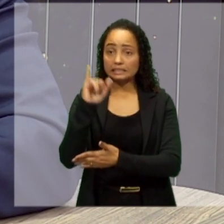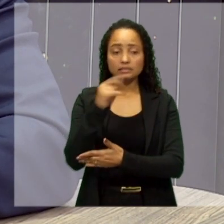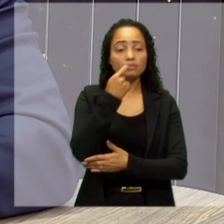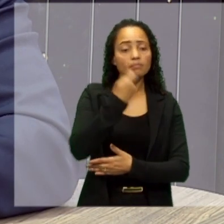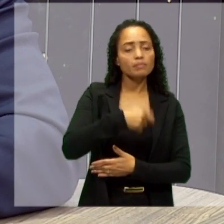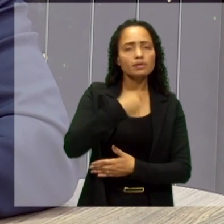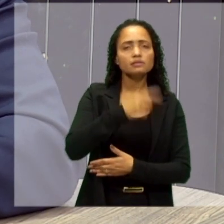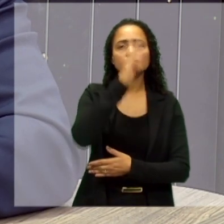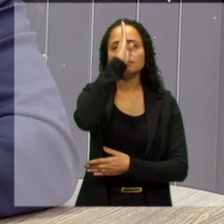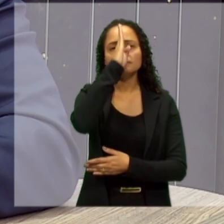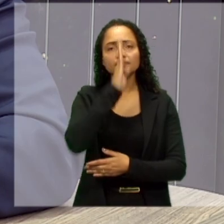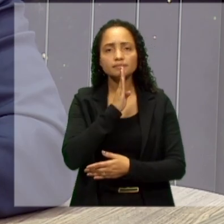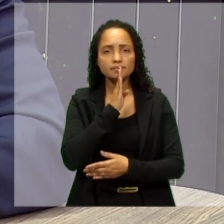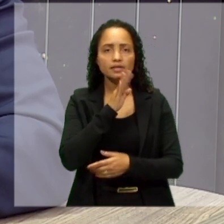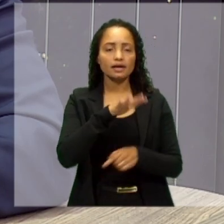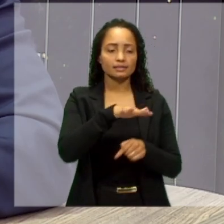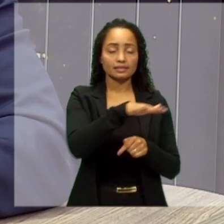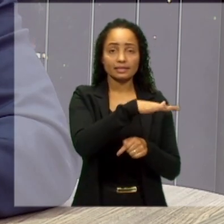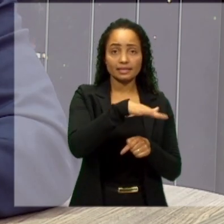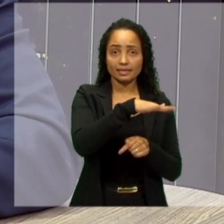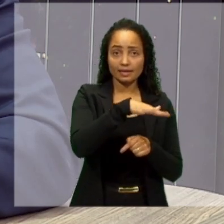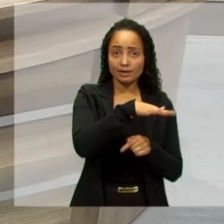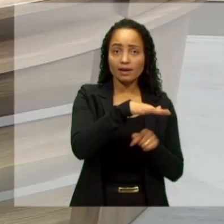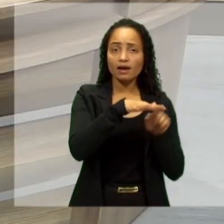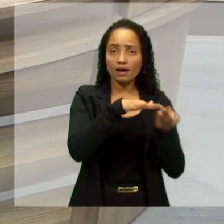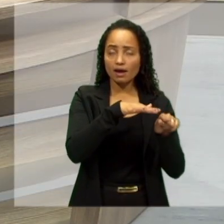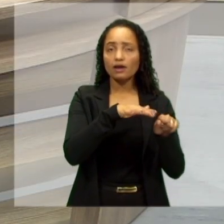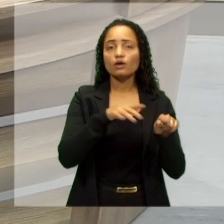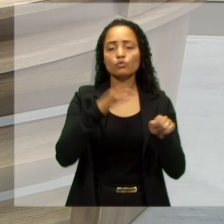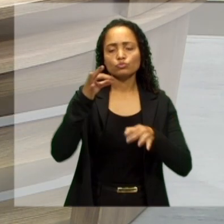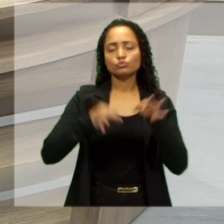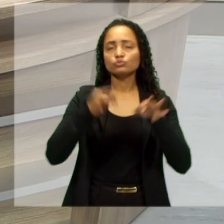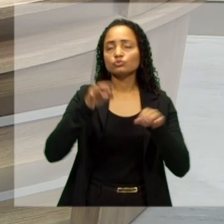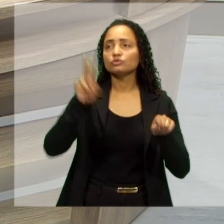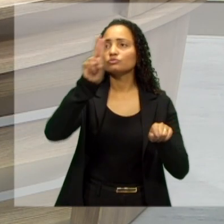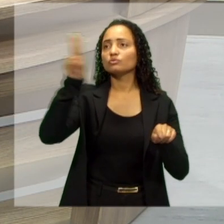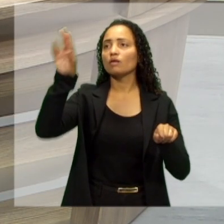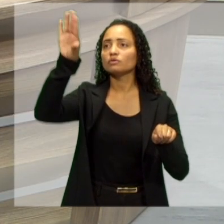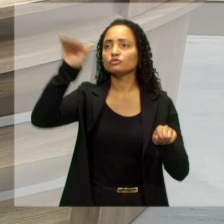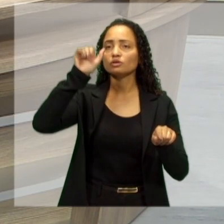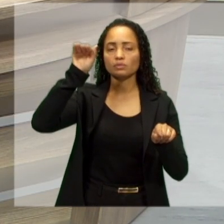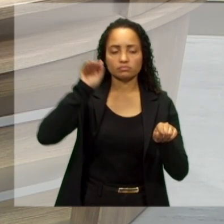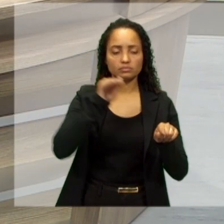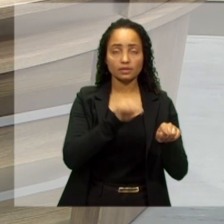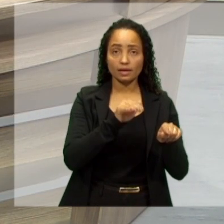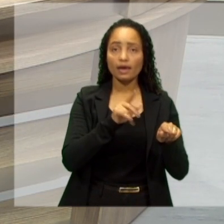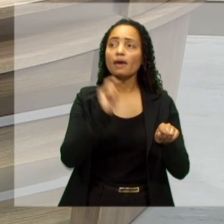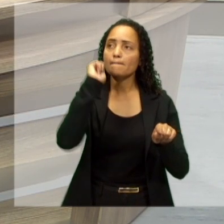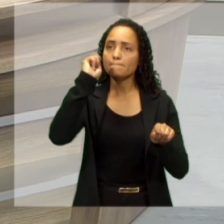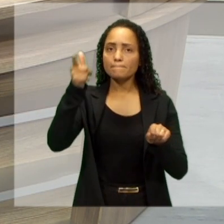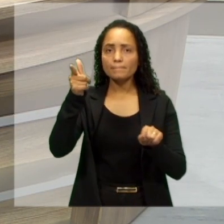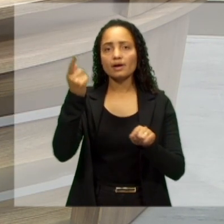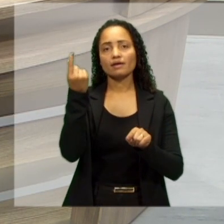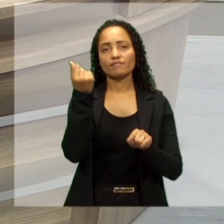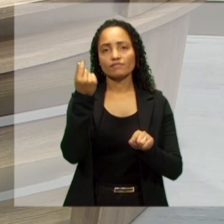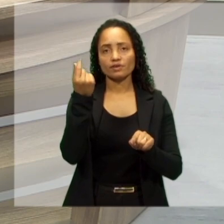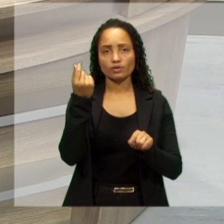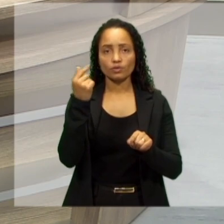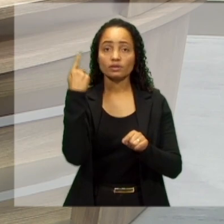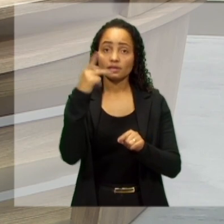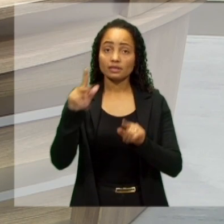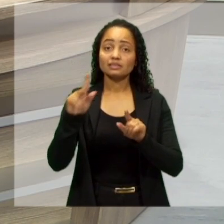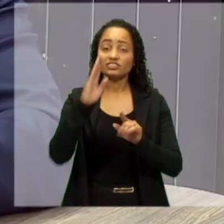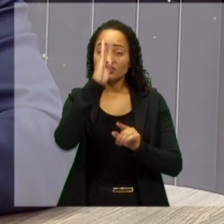necessidade de atuação por parte de um advogado, o juiz nomeia esse advogado e ele recebe uma contraprestação dos cofres